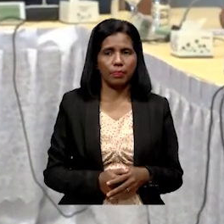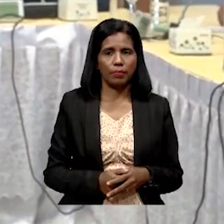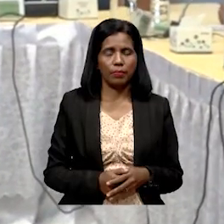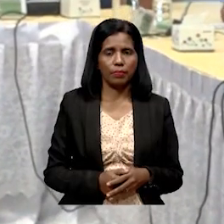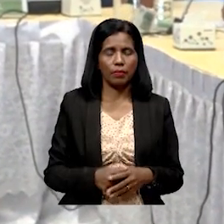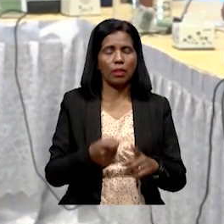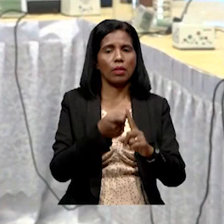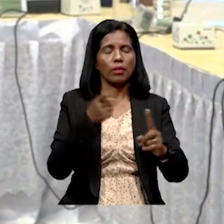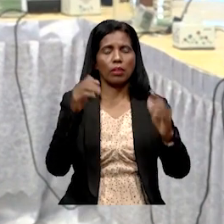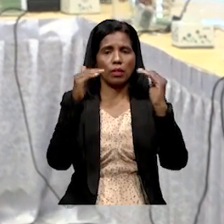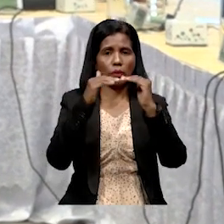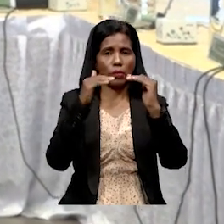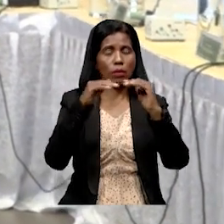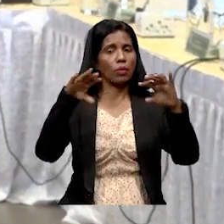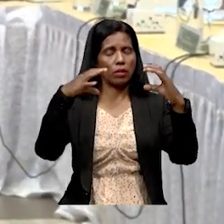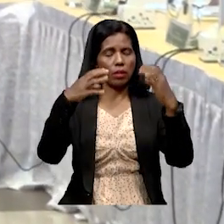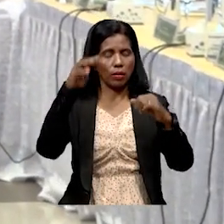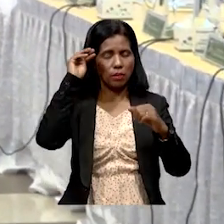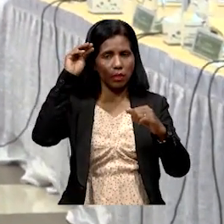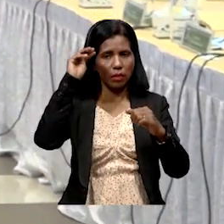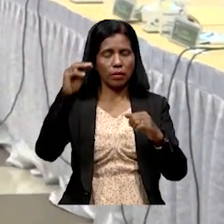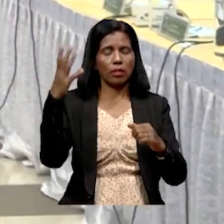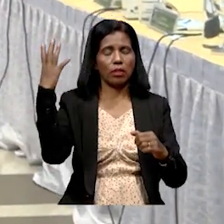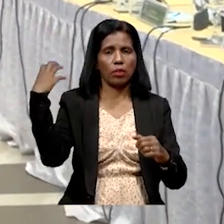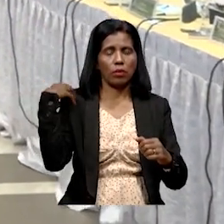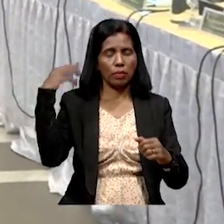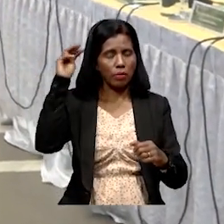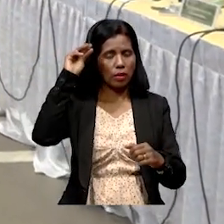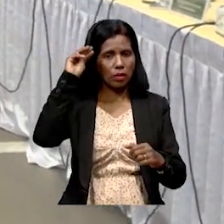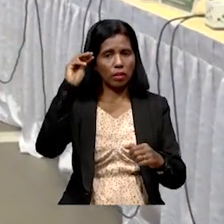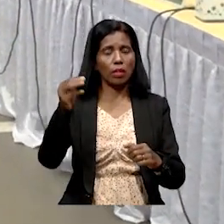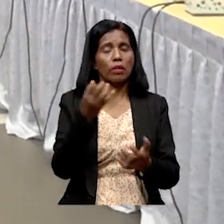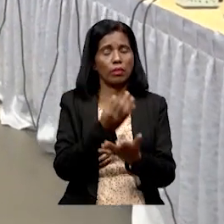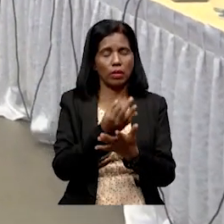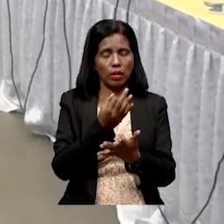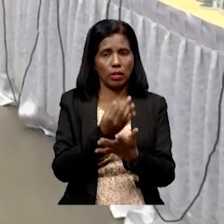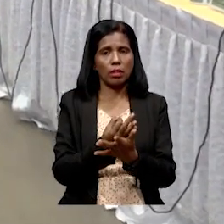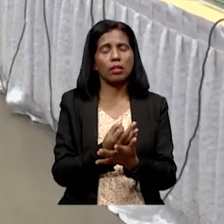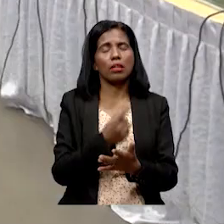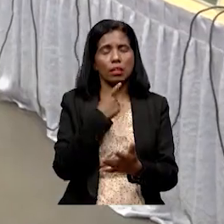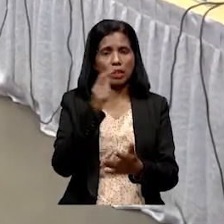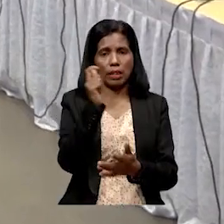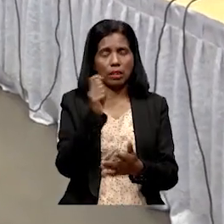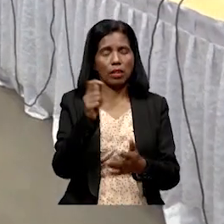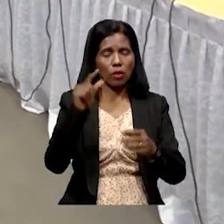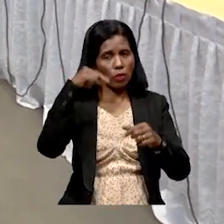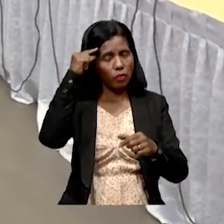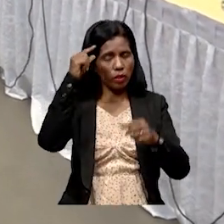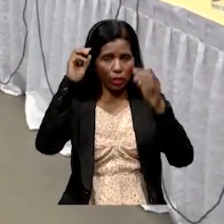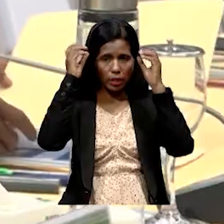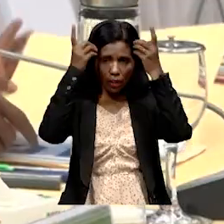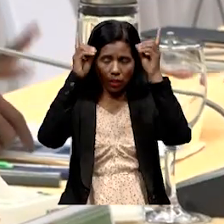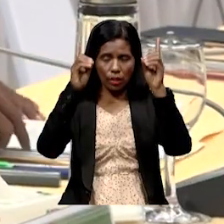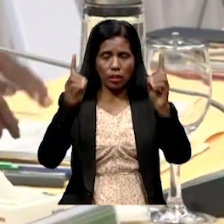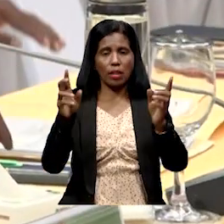Lihusi reunião com o ministro extraordinário e salão Ministério de Finanças Saitara Clarandili, terça, né? Governo decide aprovar um orçamento